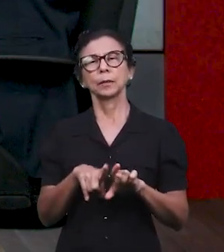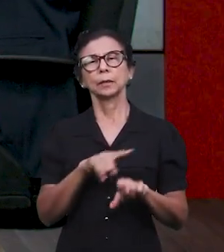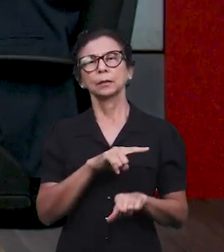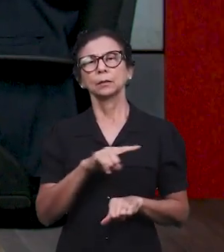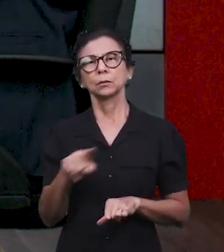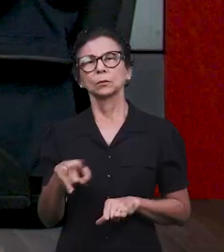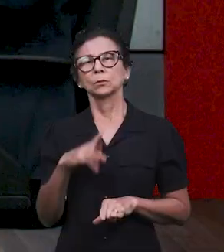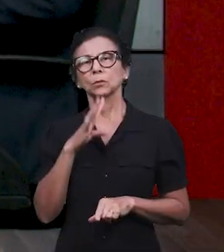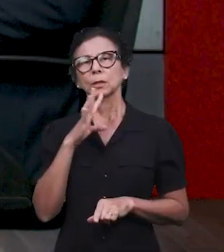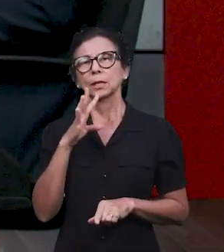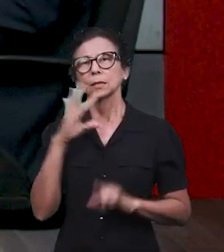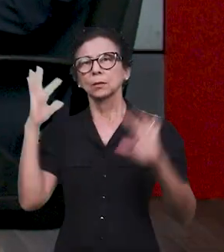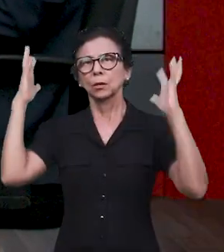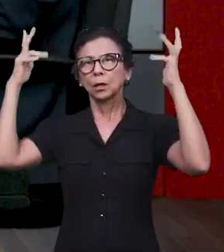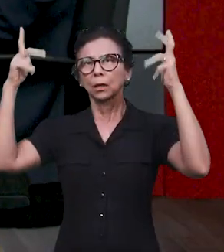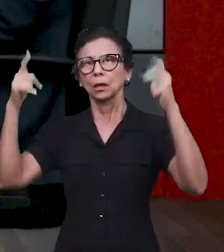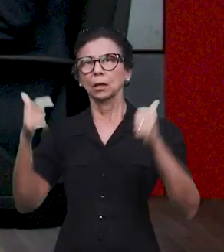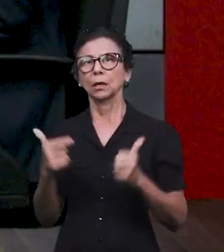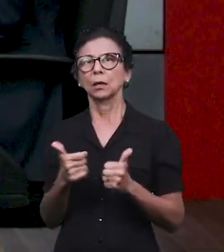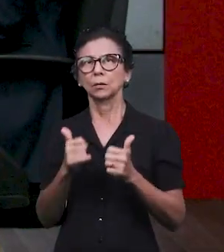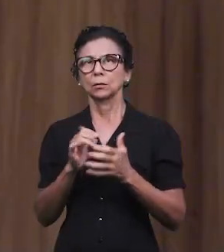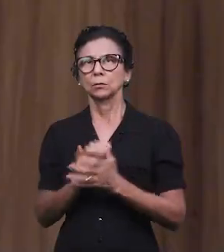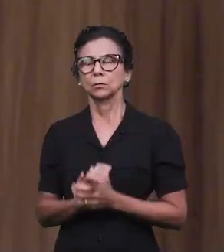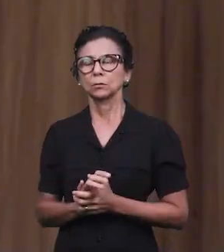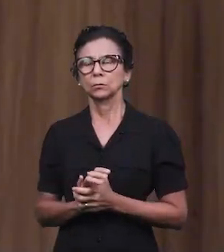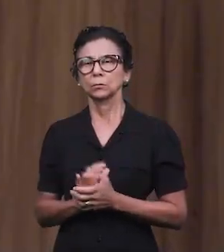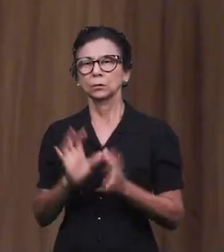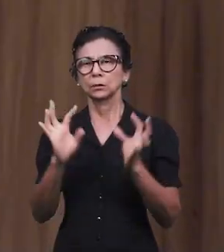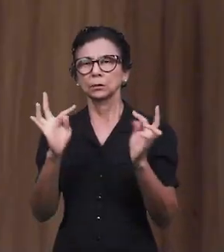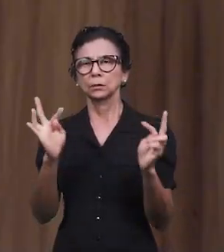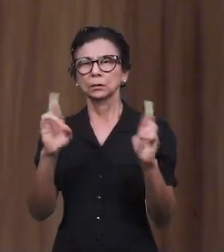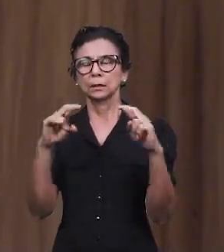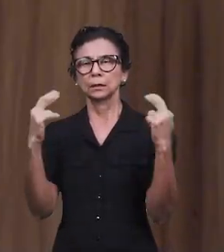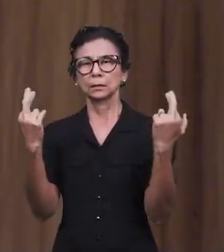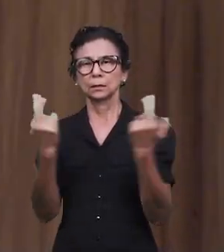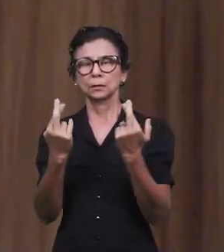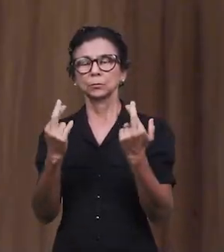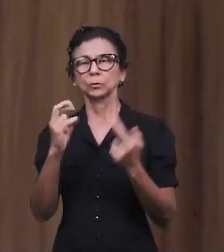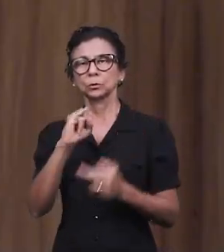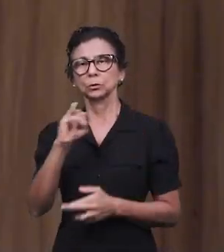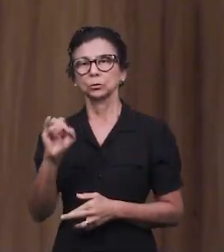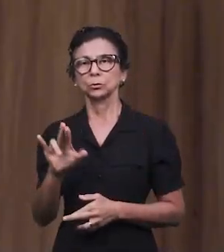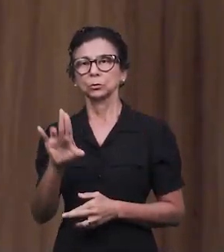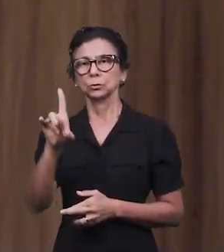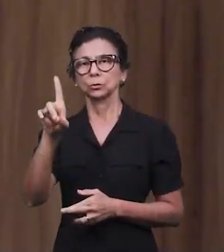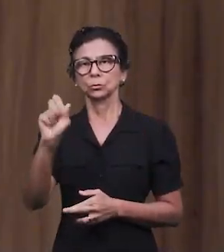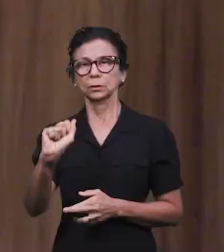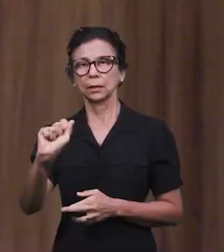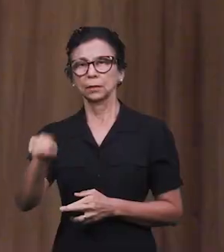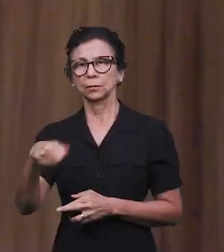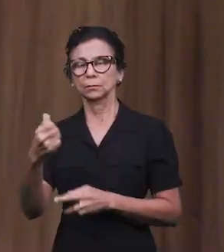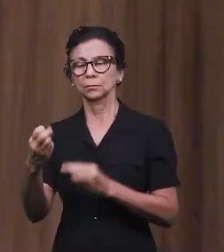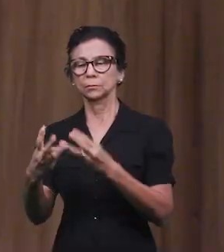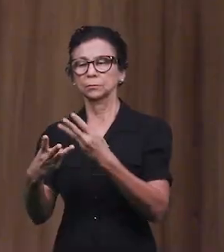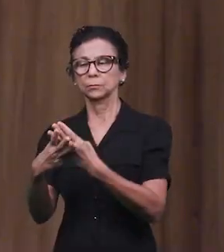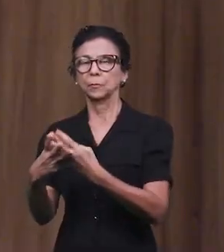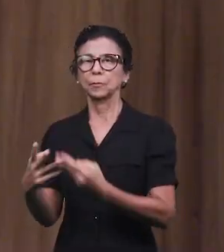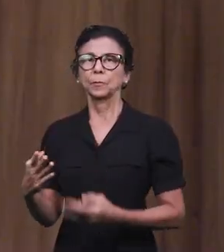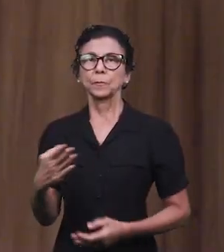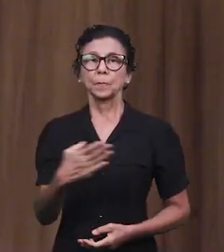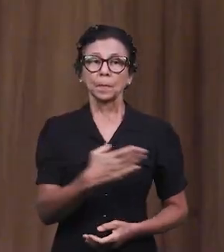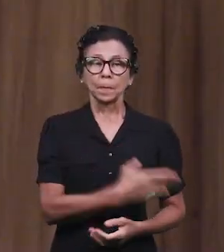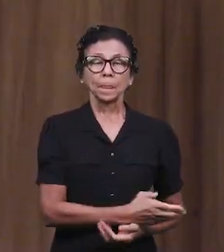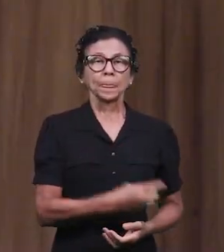Pastor Juliano. Que maravilha, o pastor ele comentou sobre a importância que Mateus vai dar